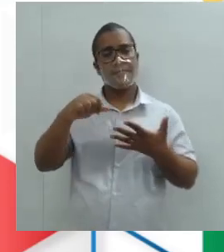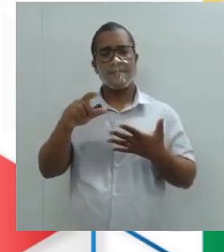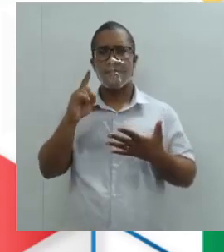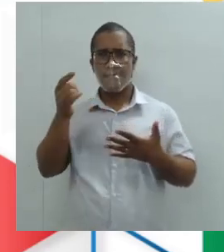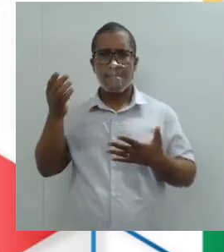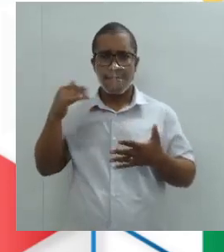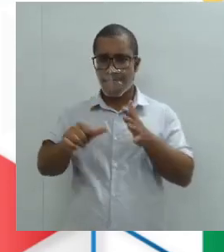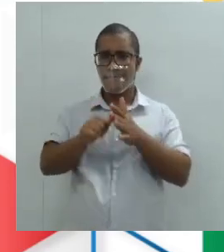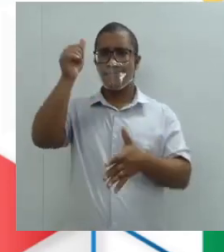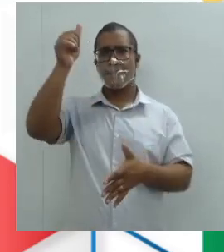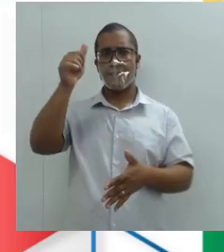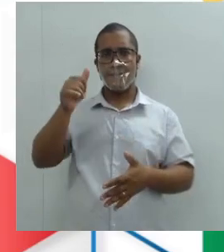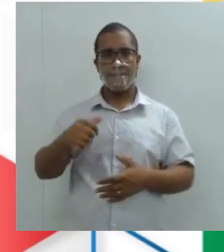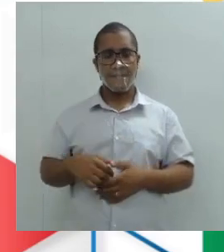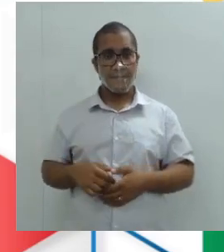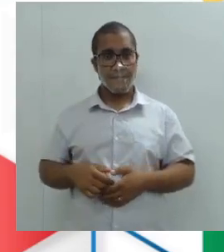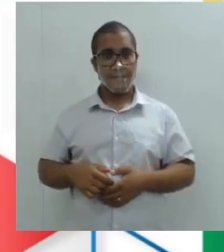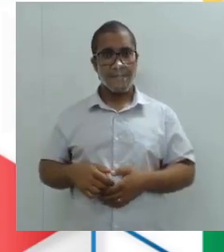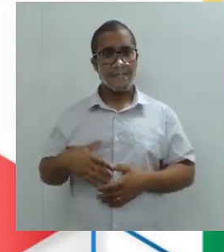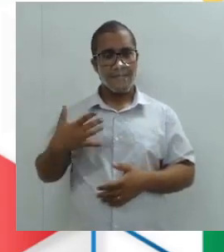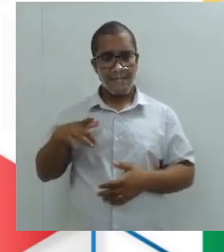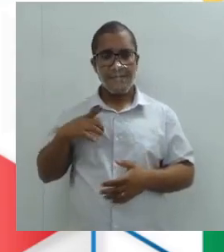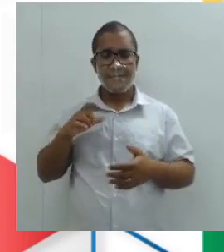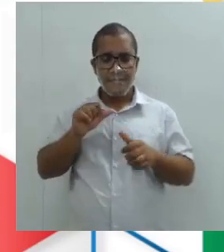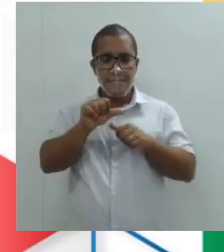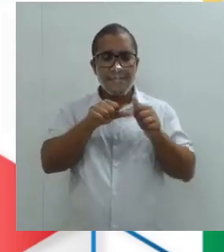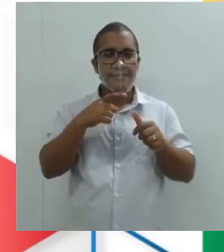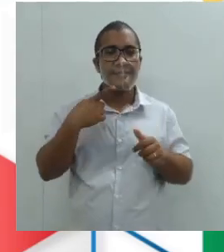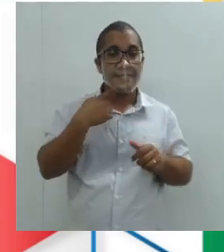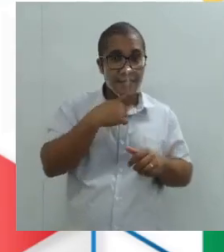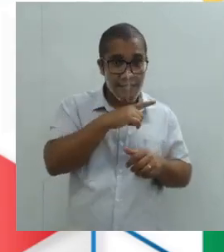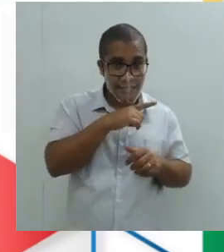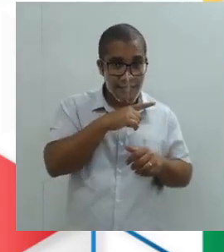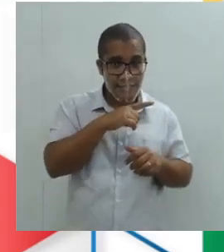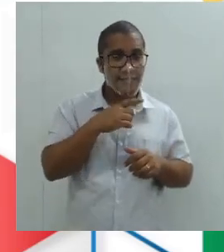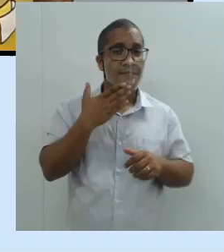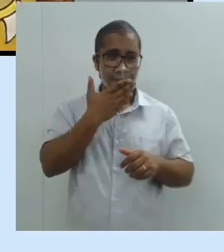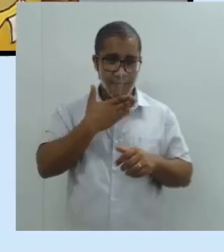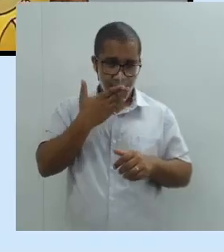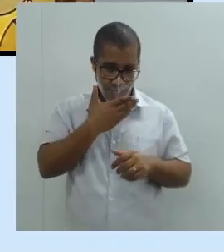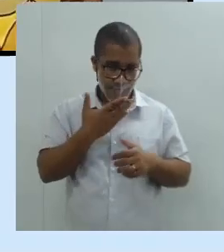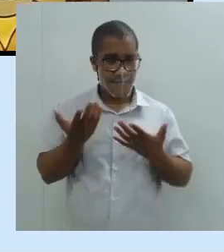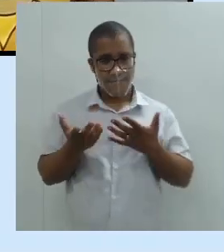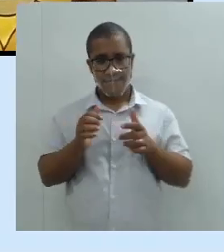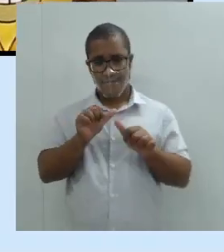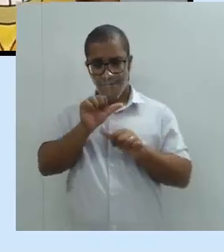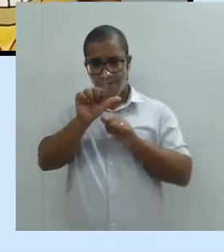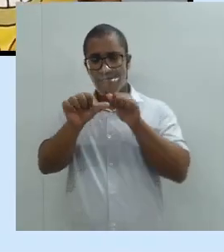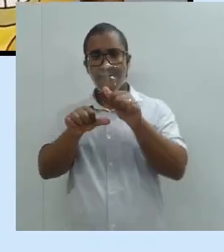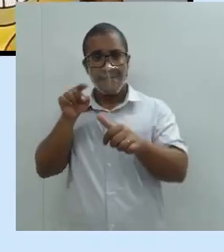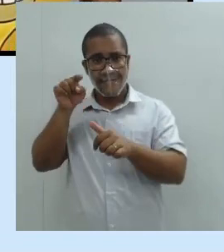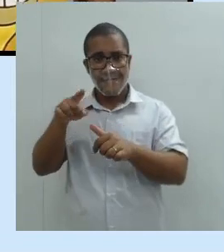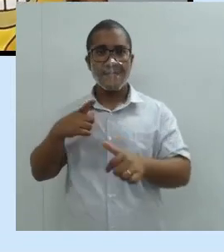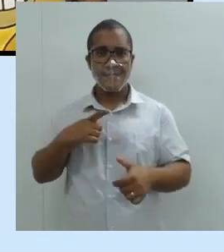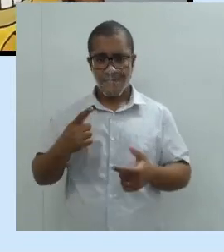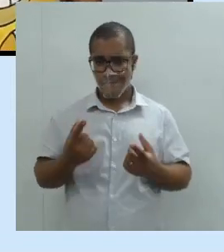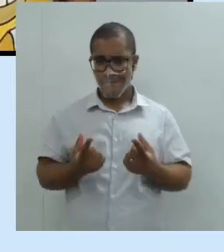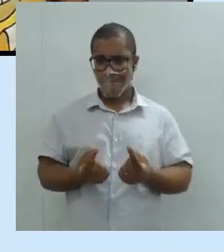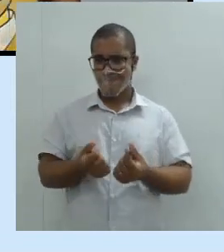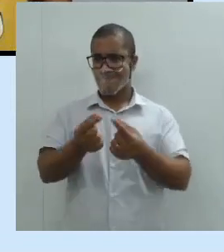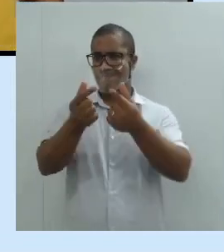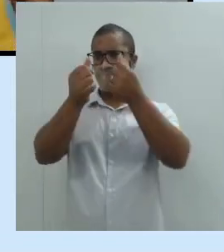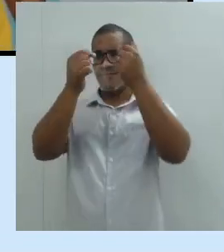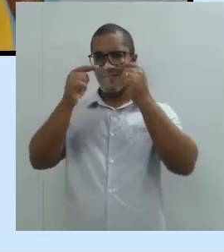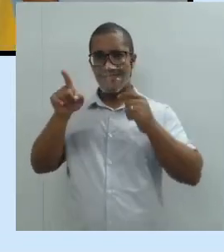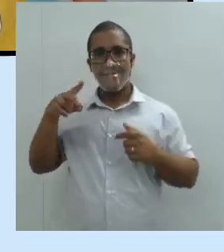da transição, né, da cana-de-açúcar, né, que era da colônia que dava mais lucro para